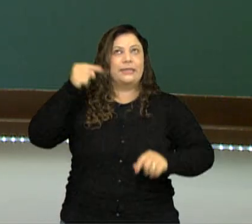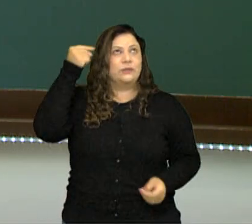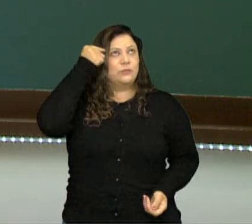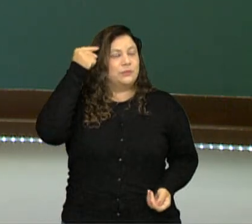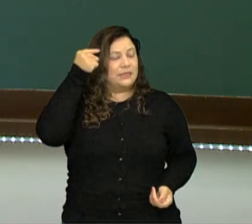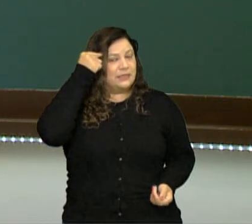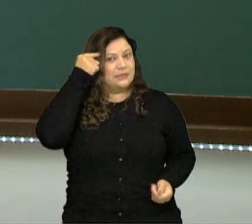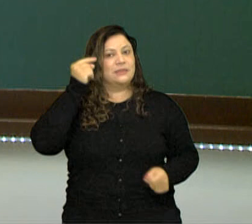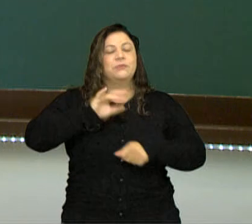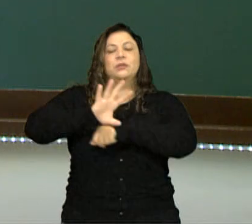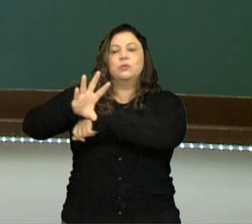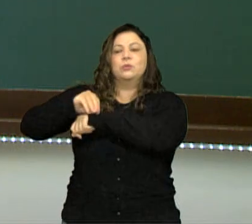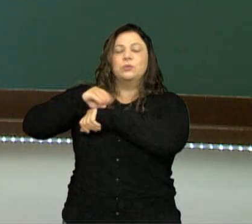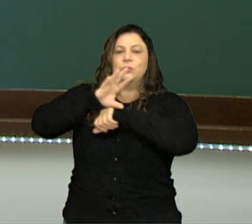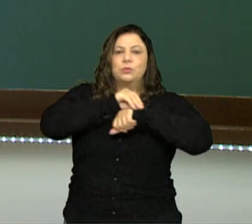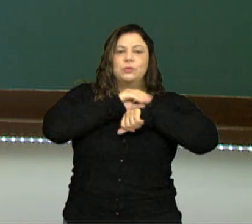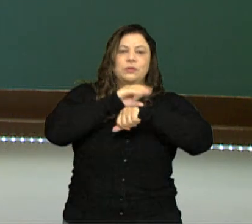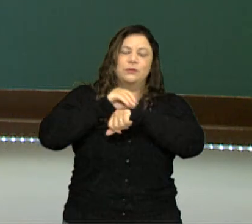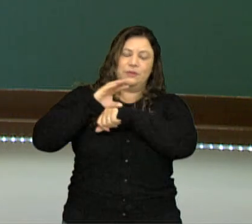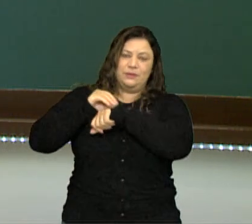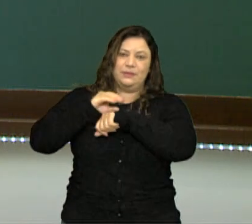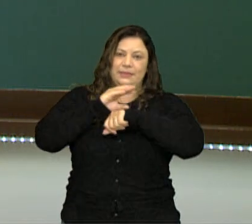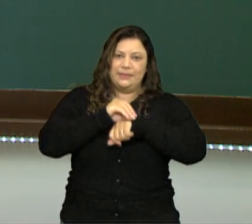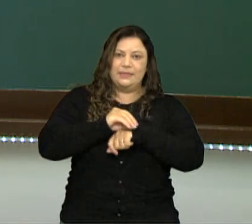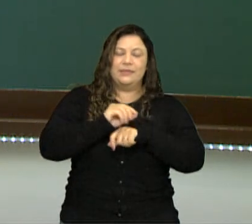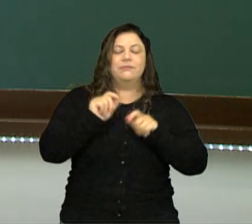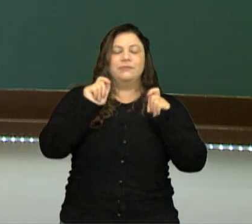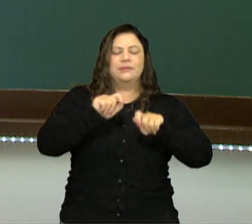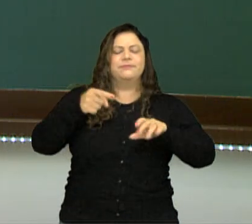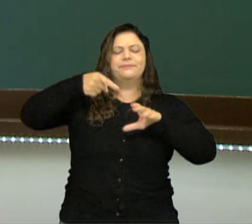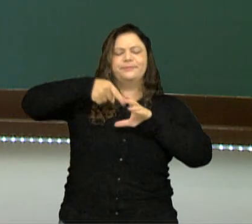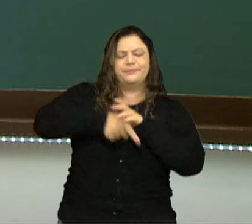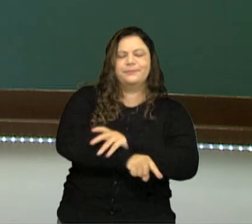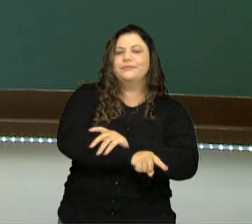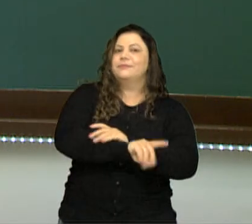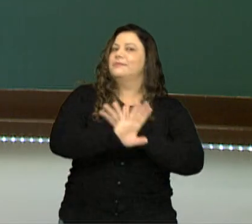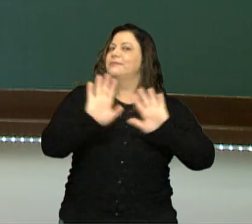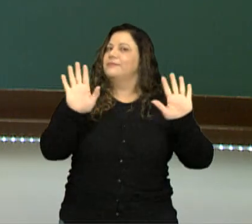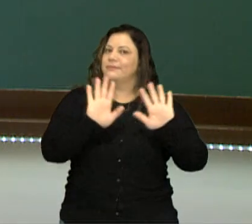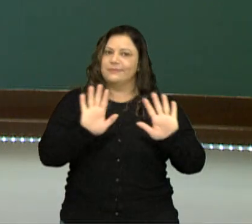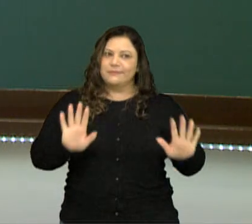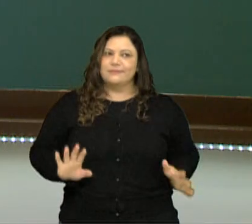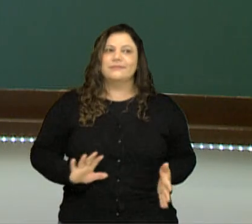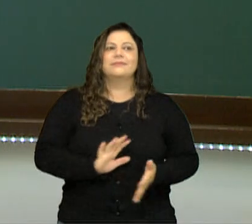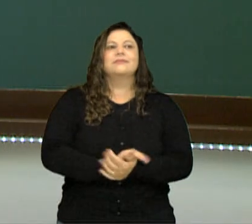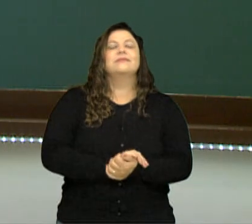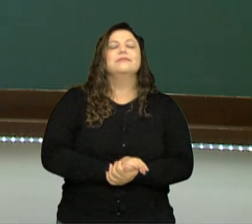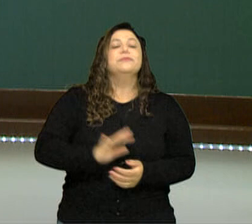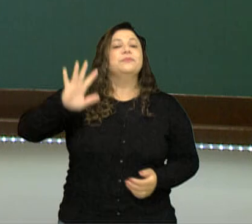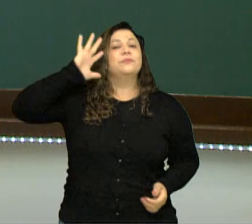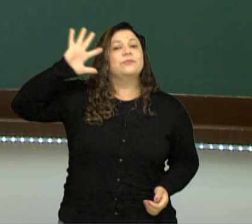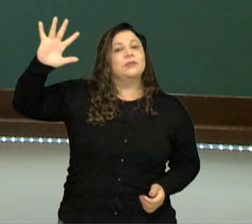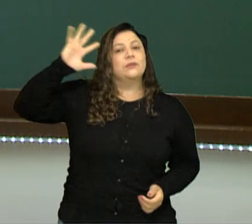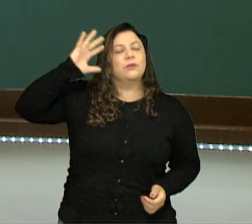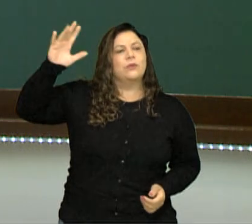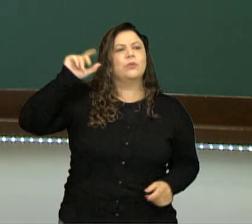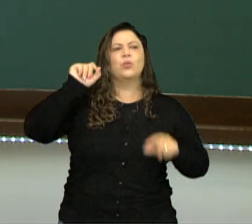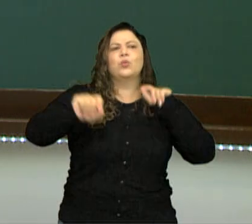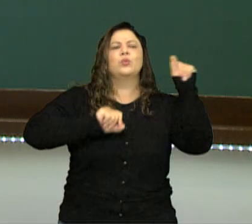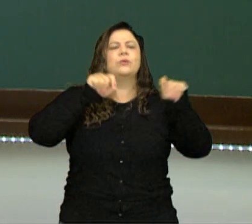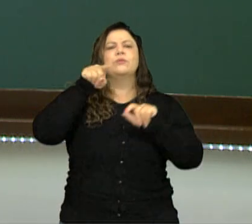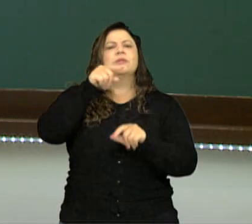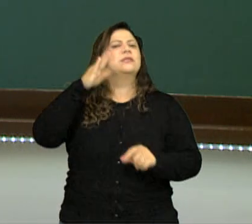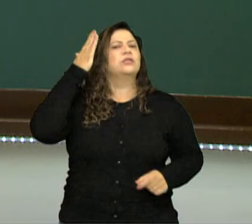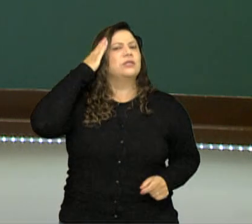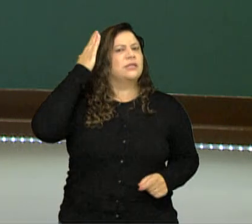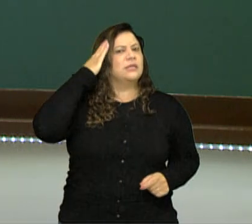pensamentos, dos conhecimentos que não são bem aprofundados, certo? Vamos fazer aqui então uma reflexão. O que você já